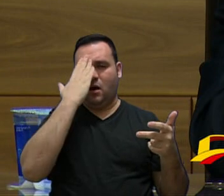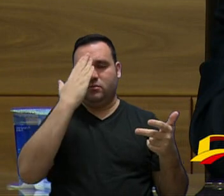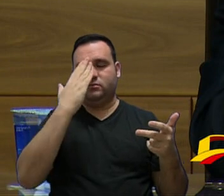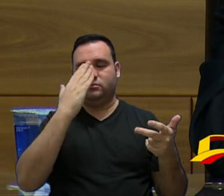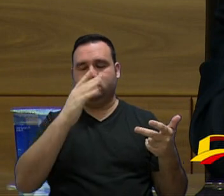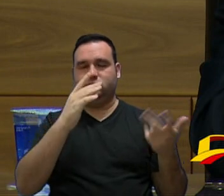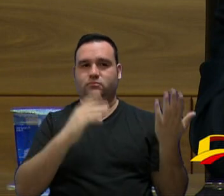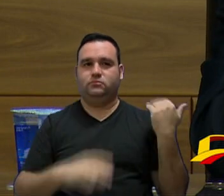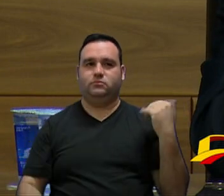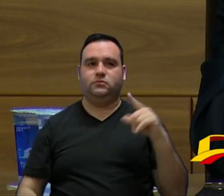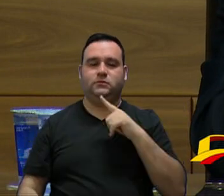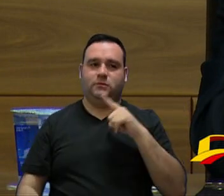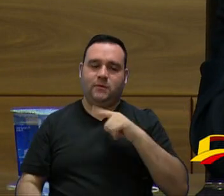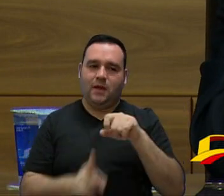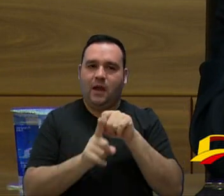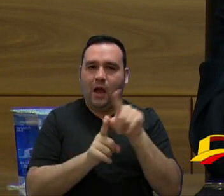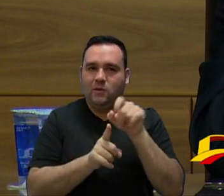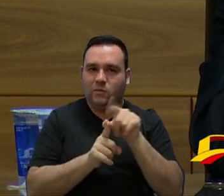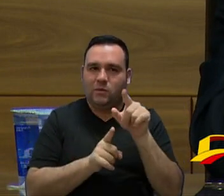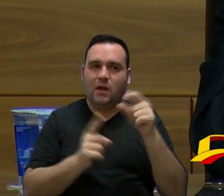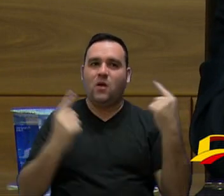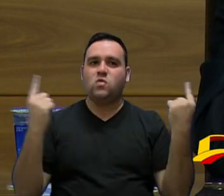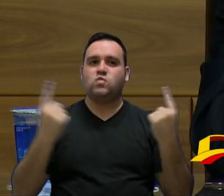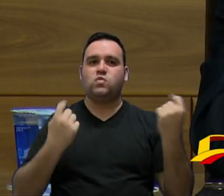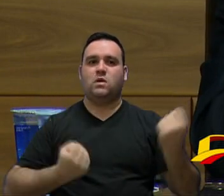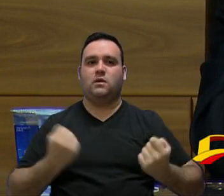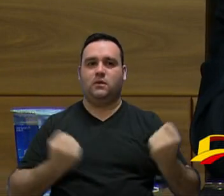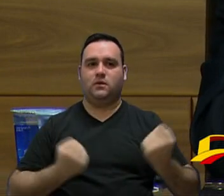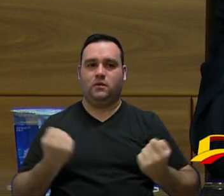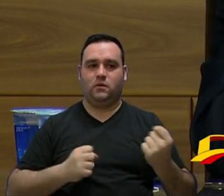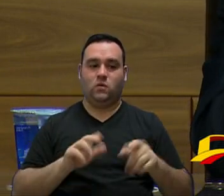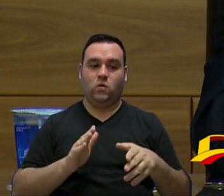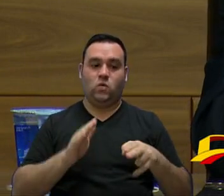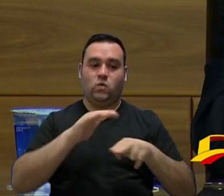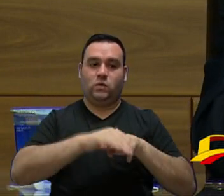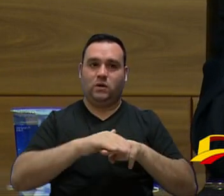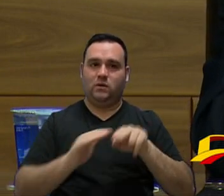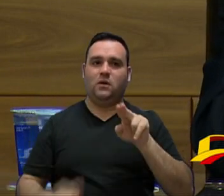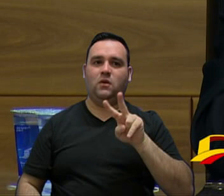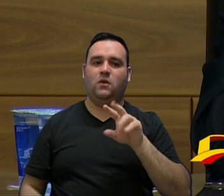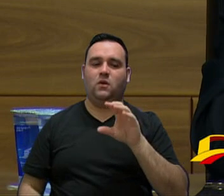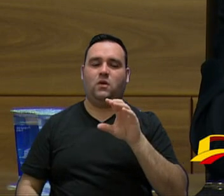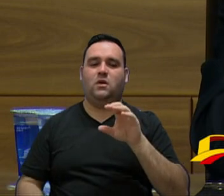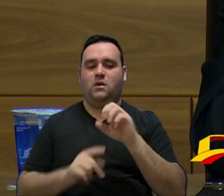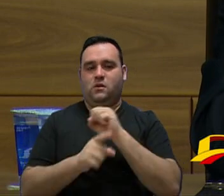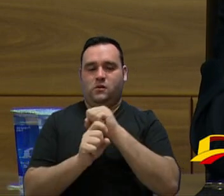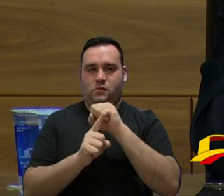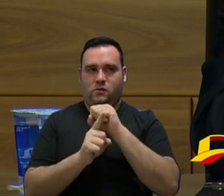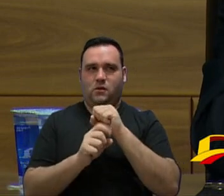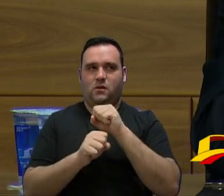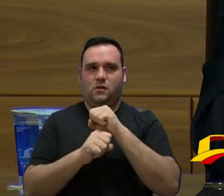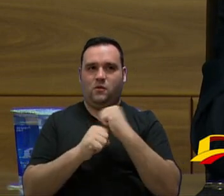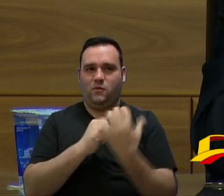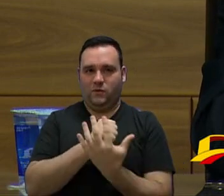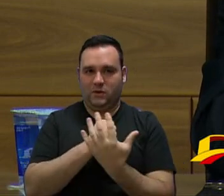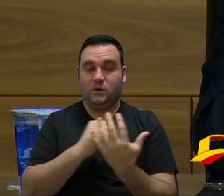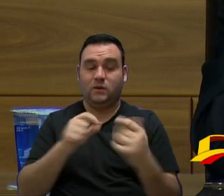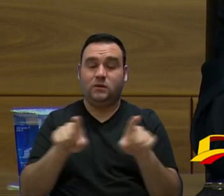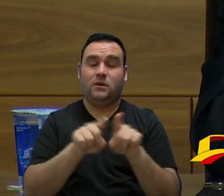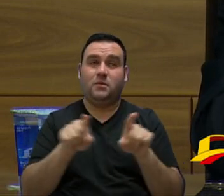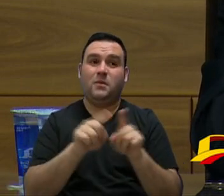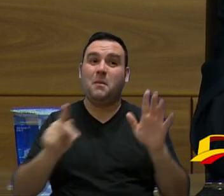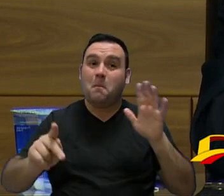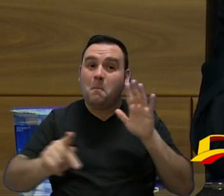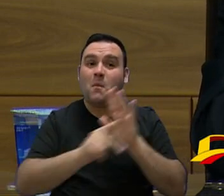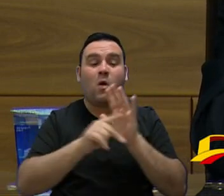foram alugadas duas ambulâncias uti covide e oito ambulâncias de transporte covide